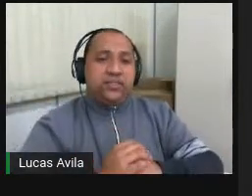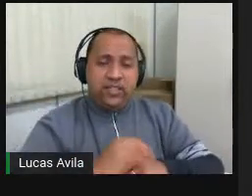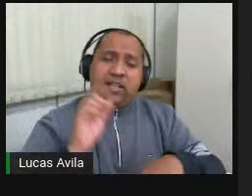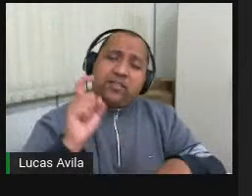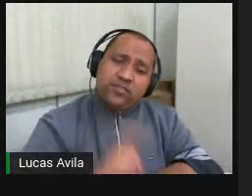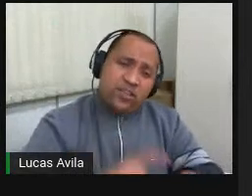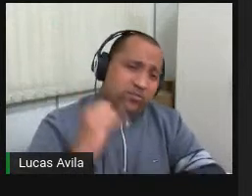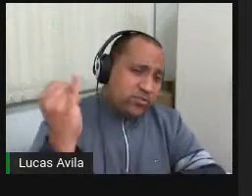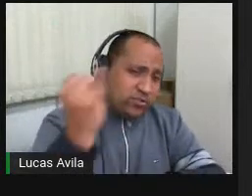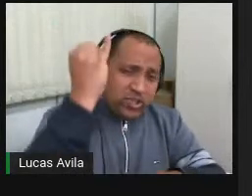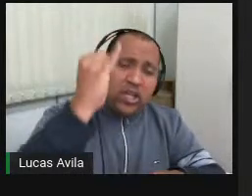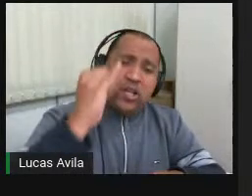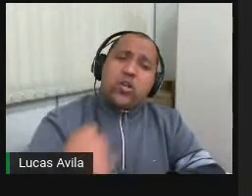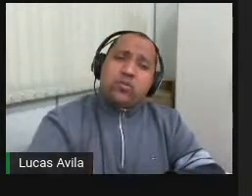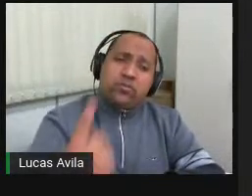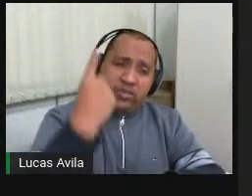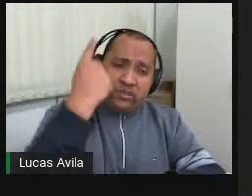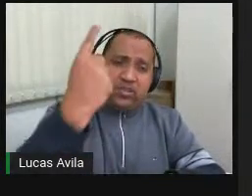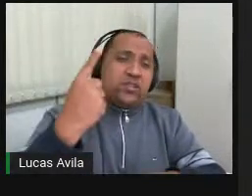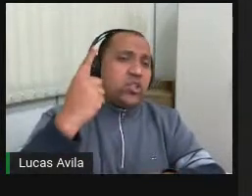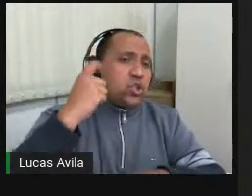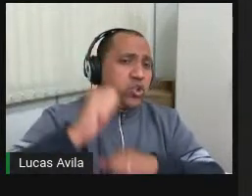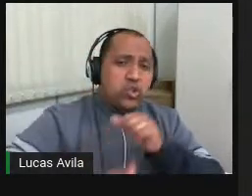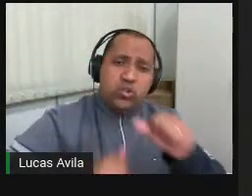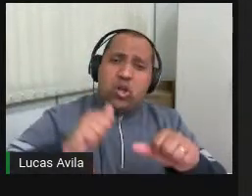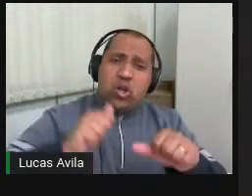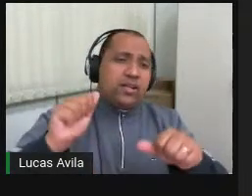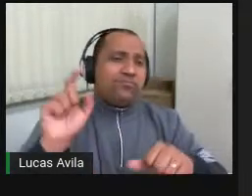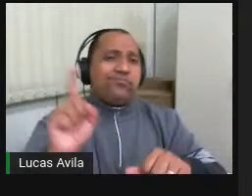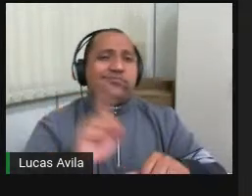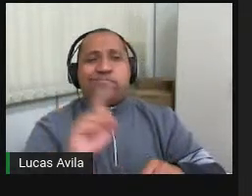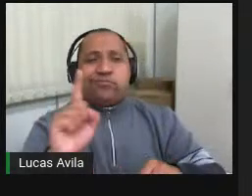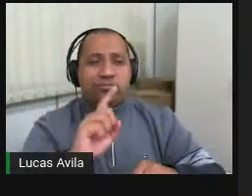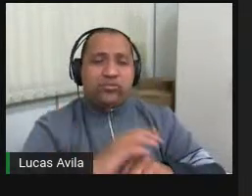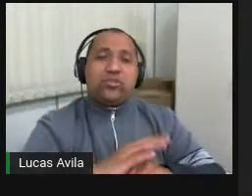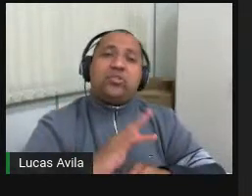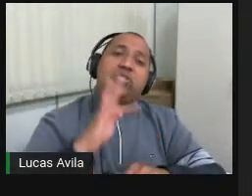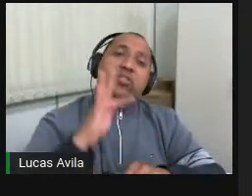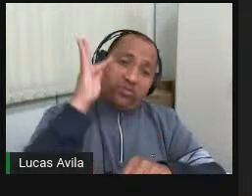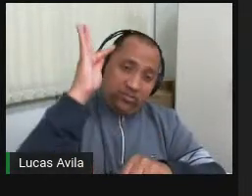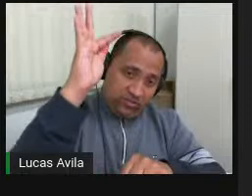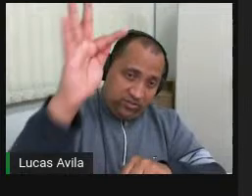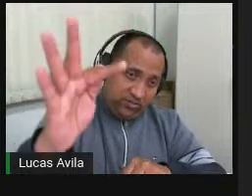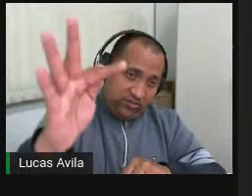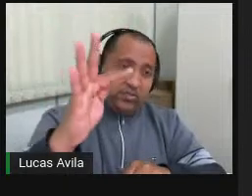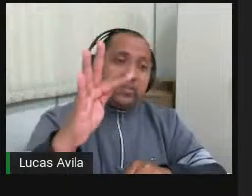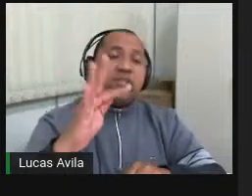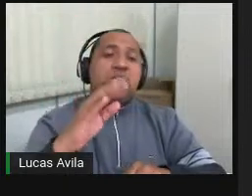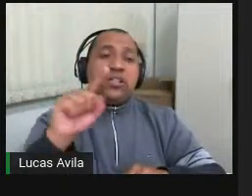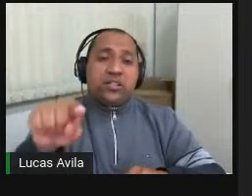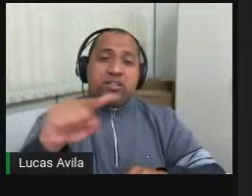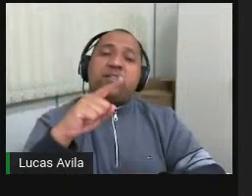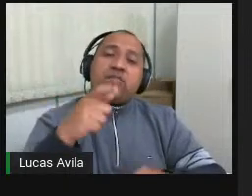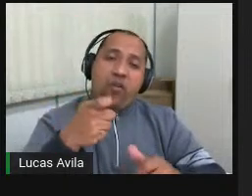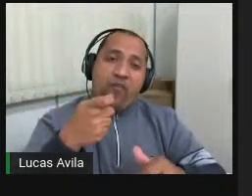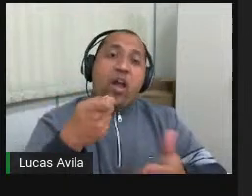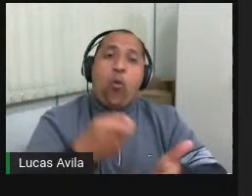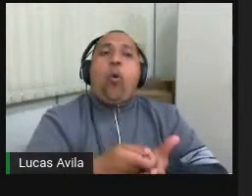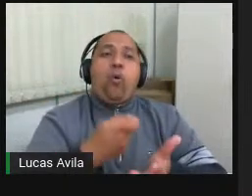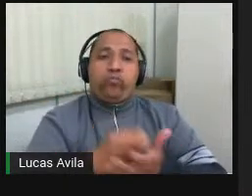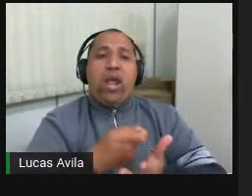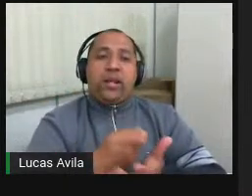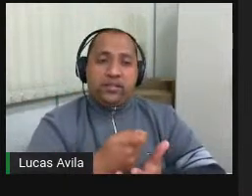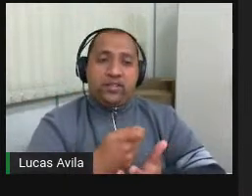essencial, única e intransferível. O futuro vai nos cobrar, nossos